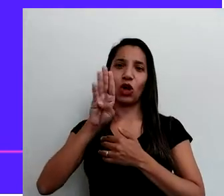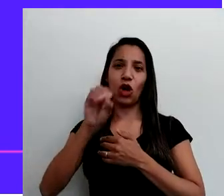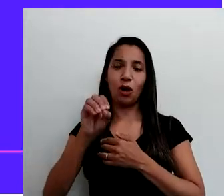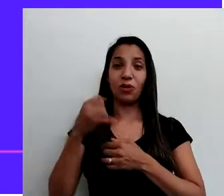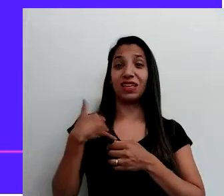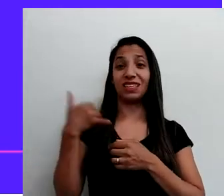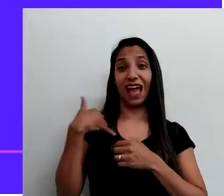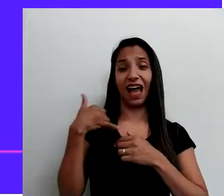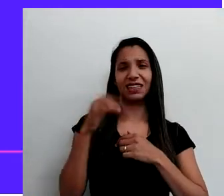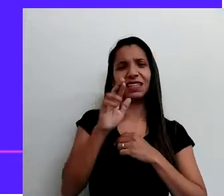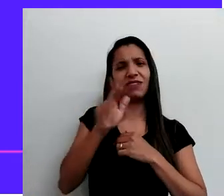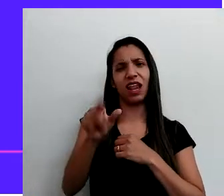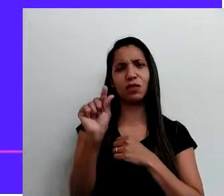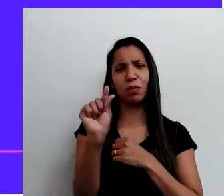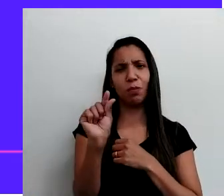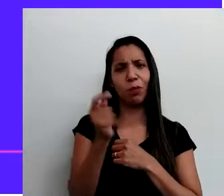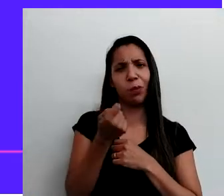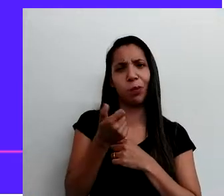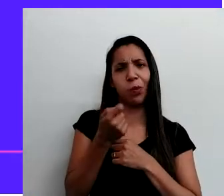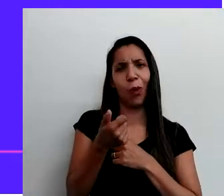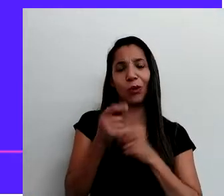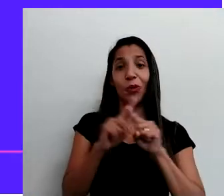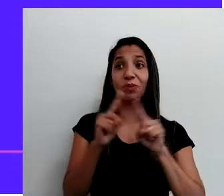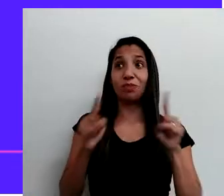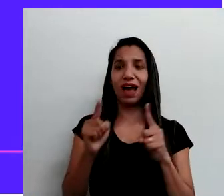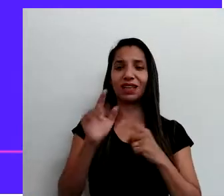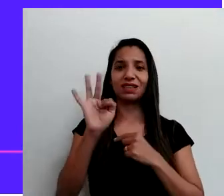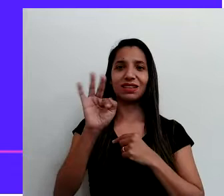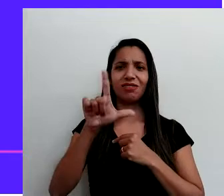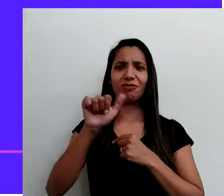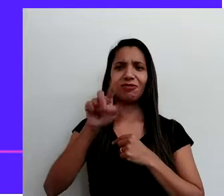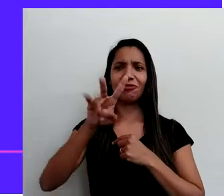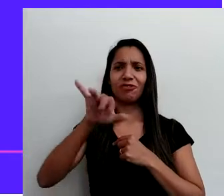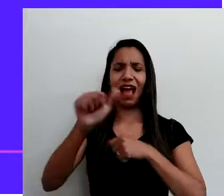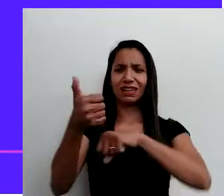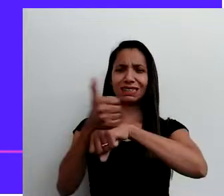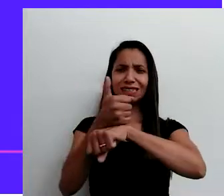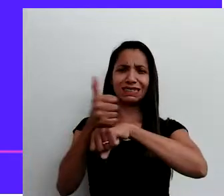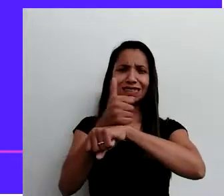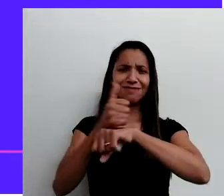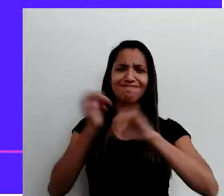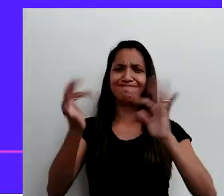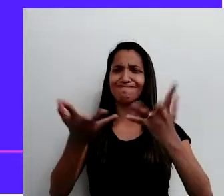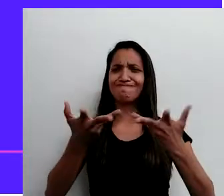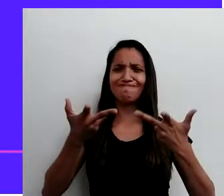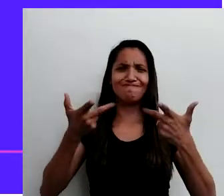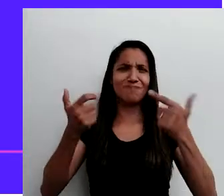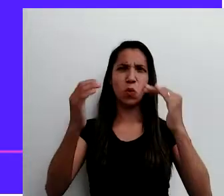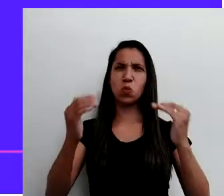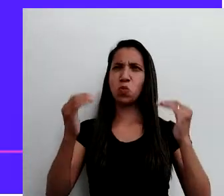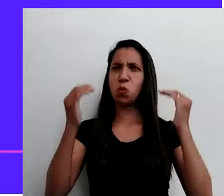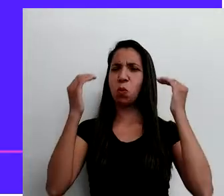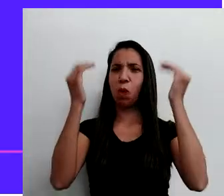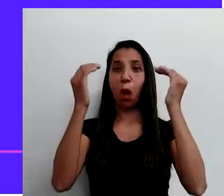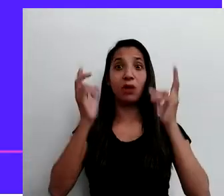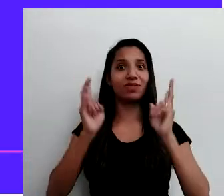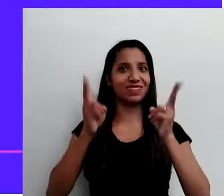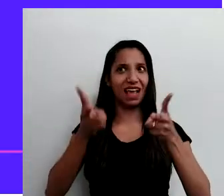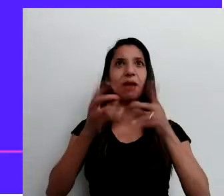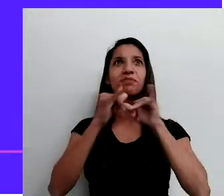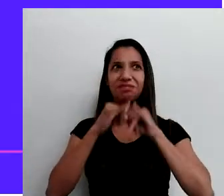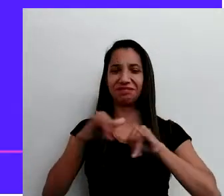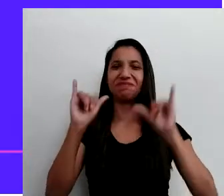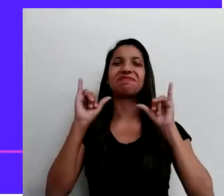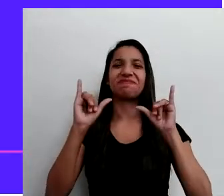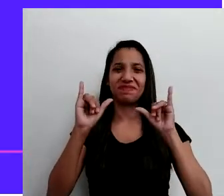já era uma super jornalista, sempre foi, eu digo isso sempre. A gente não se vê